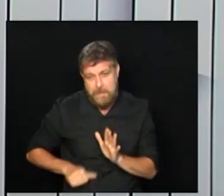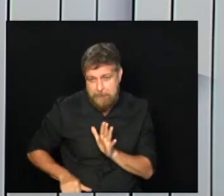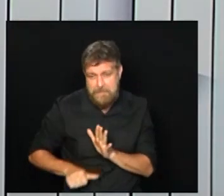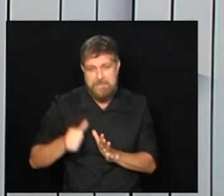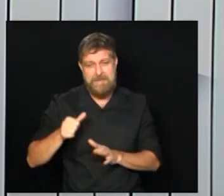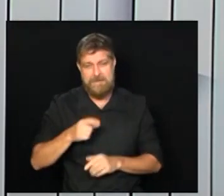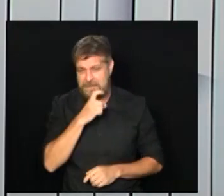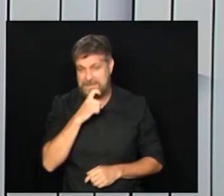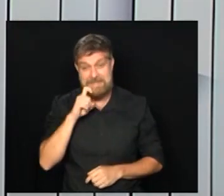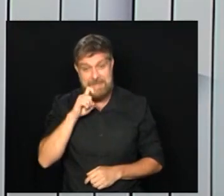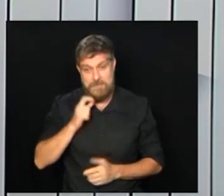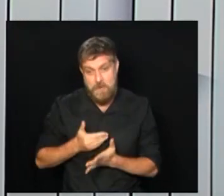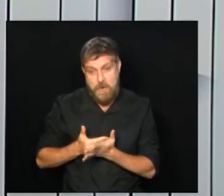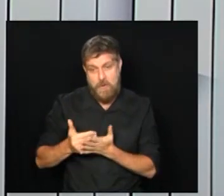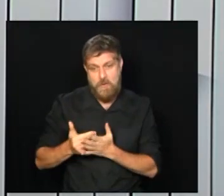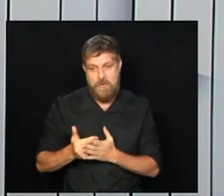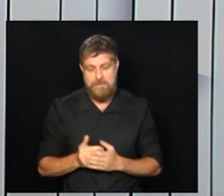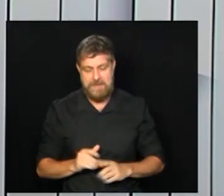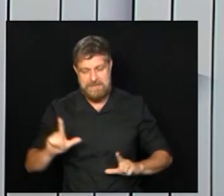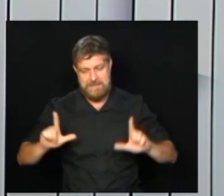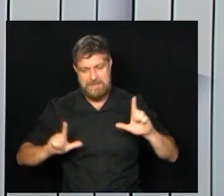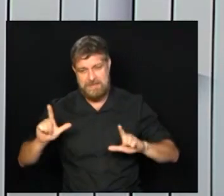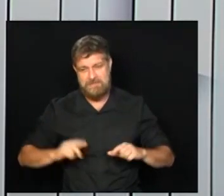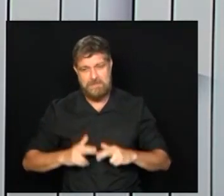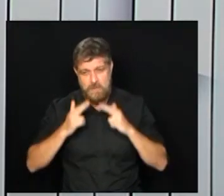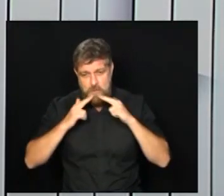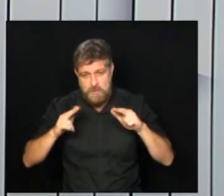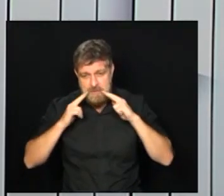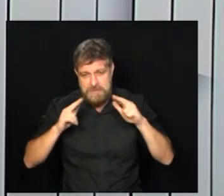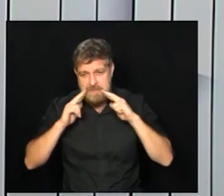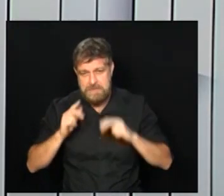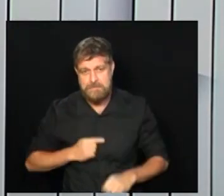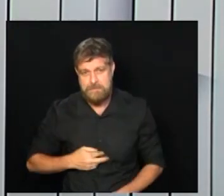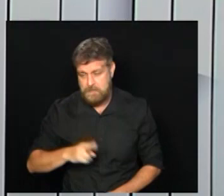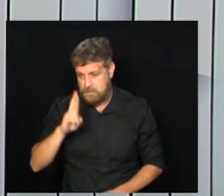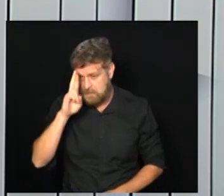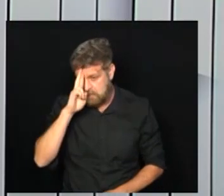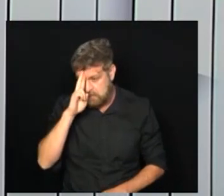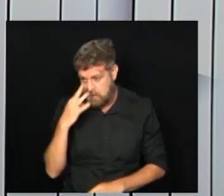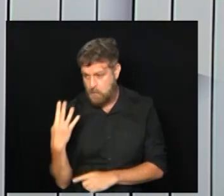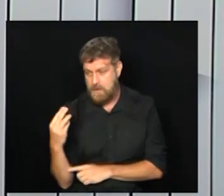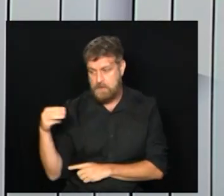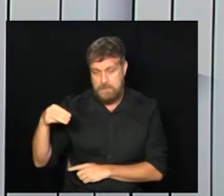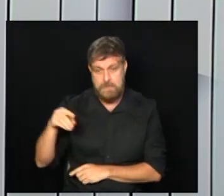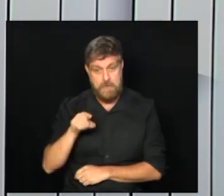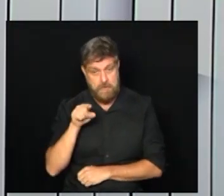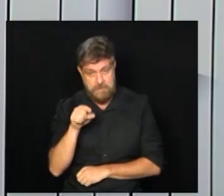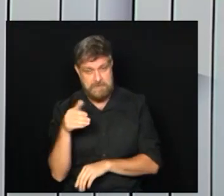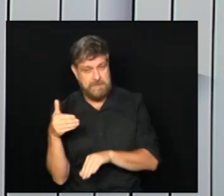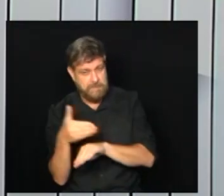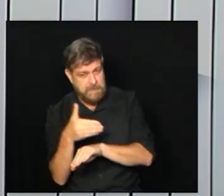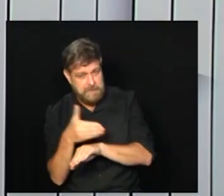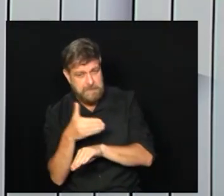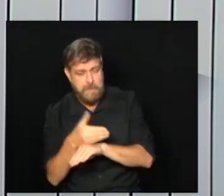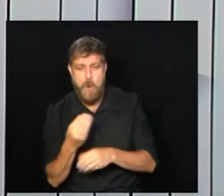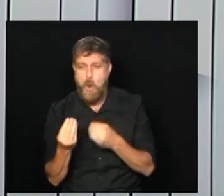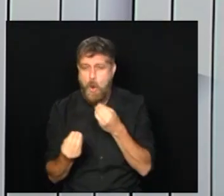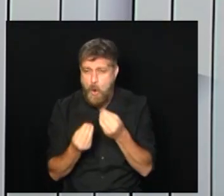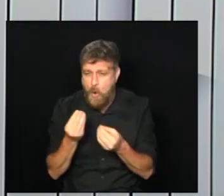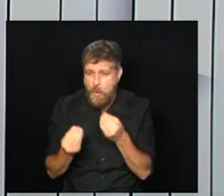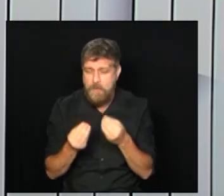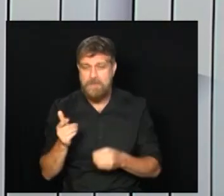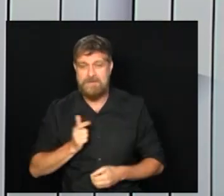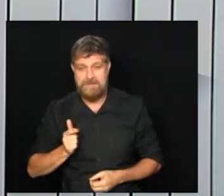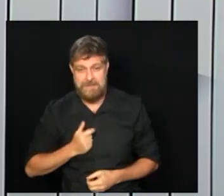começa agora o Câmara Notícia ao vivo, 12:04. E eu quero a sua participação. Manda sua mensagem pra